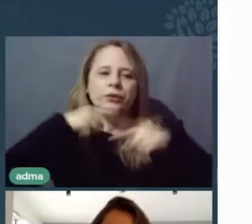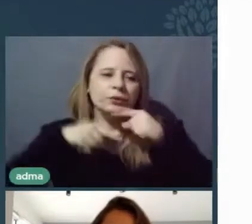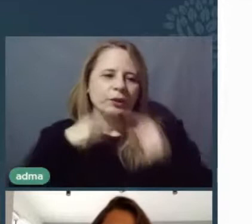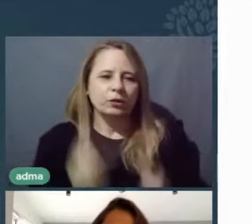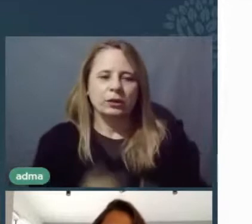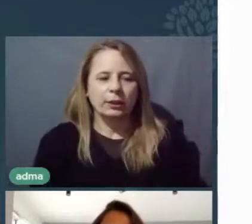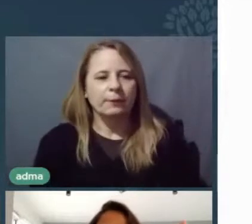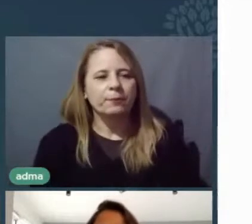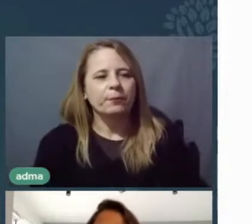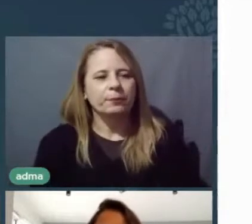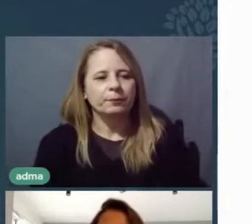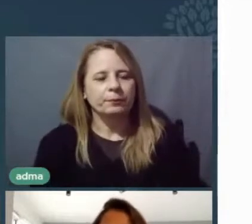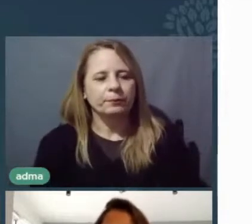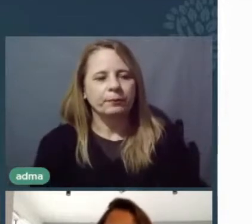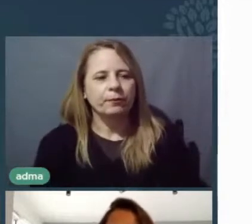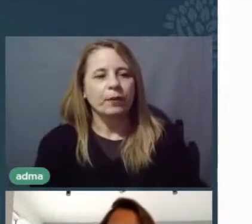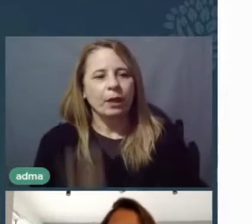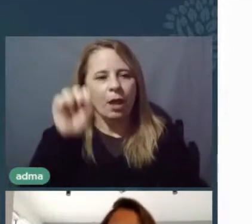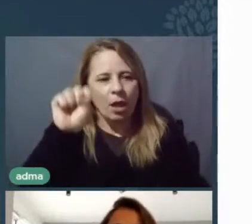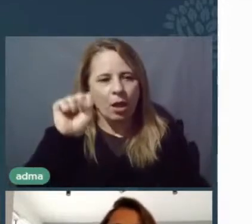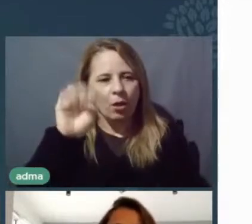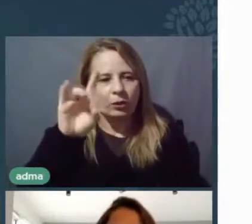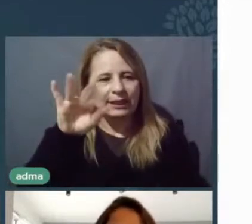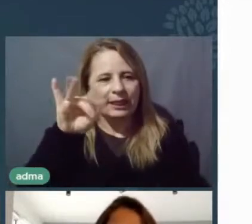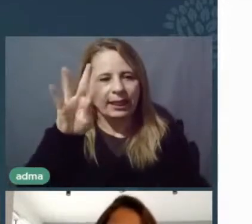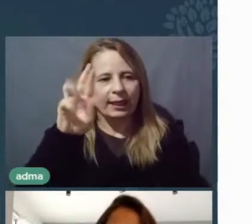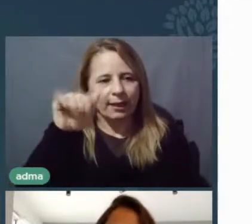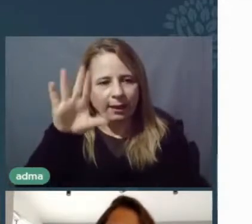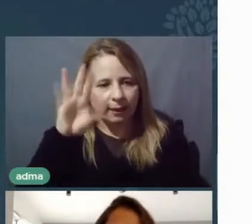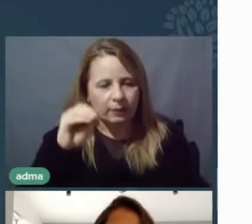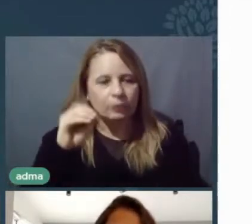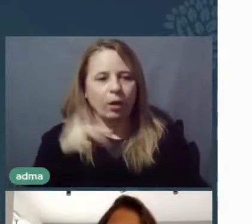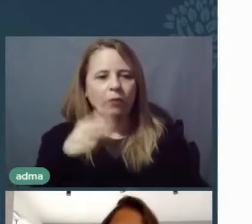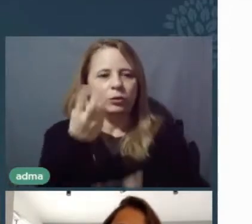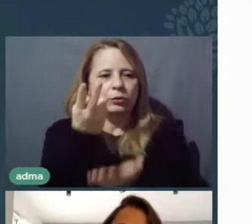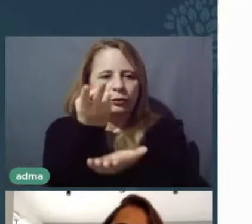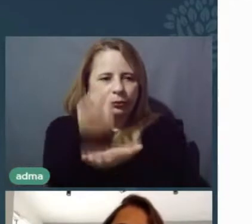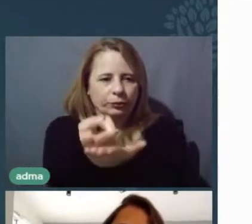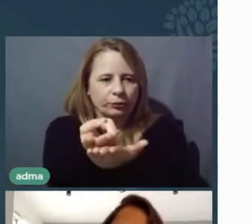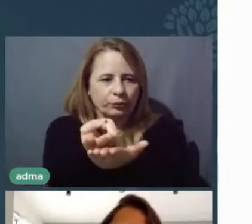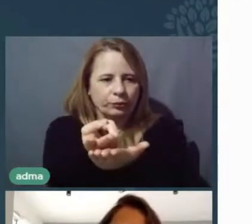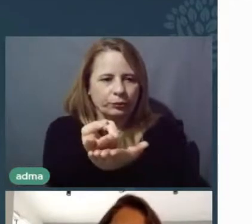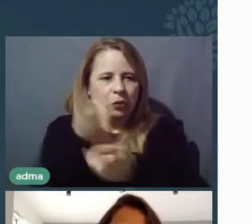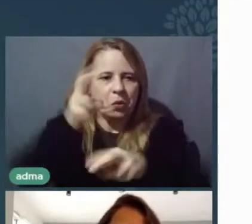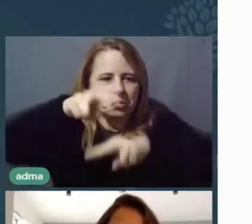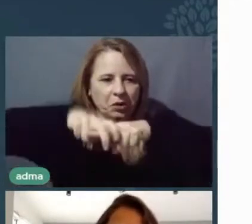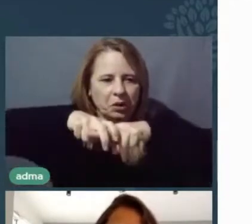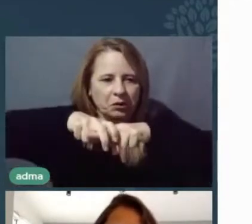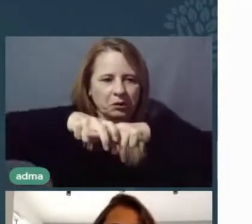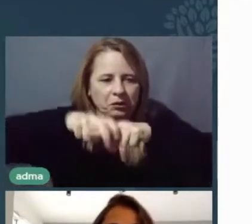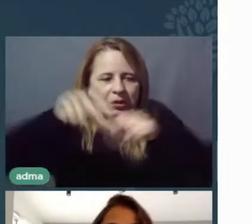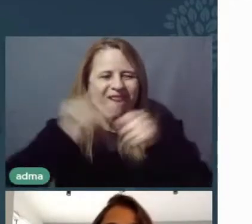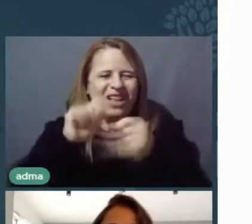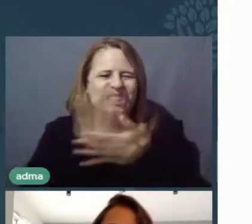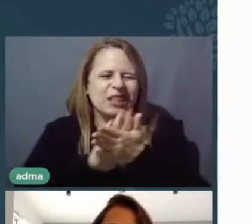do sedentarismo é que, como eu disse anteriormente, é aquele momento em que a gente está em repouso, está sentado e não está fazendo nenhuma